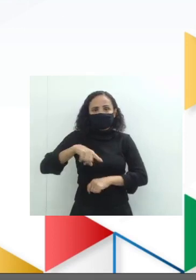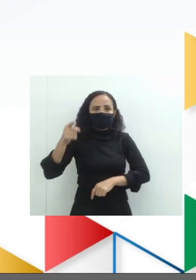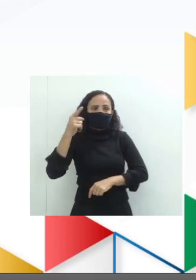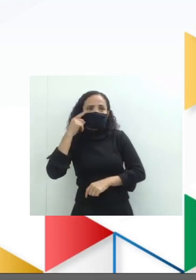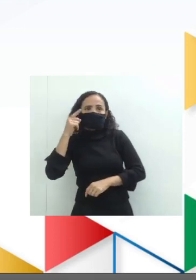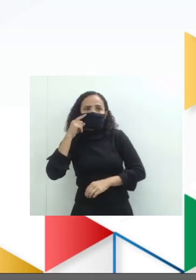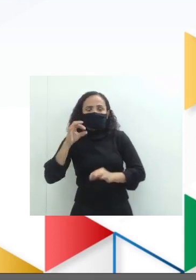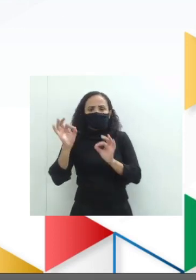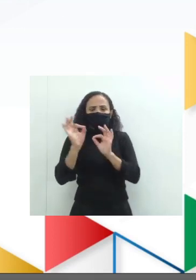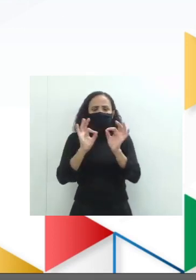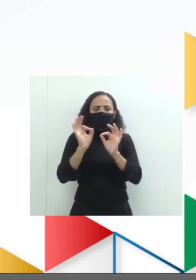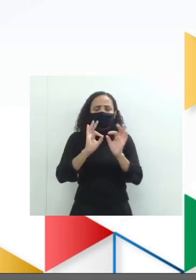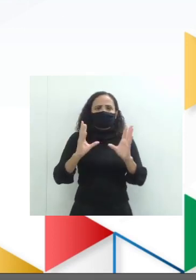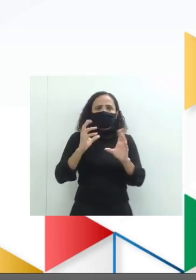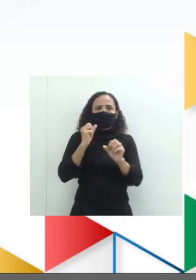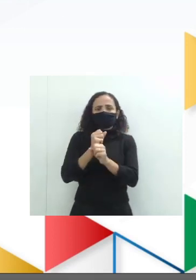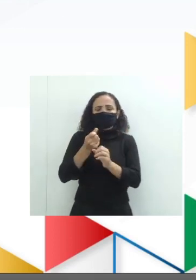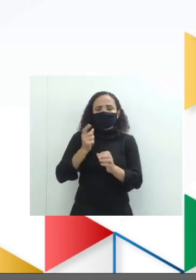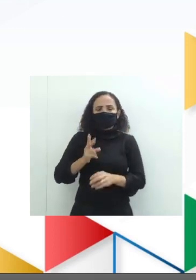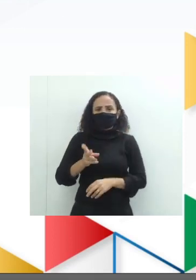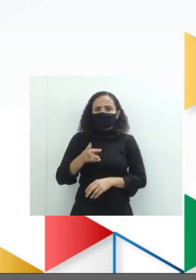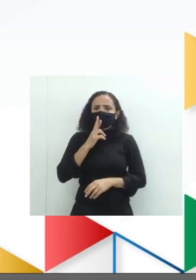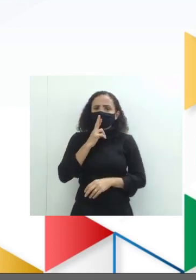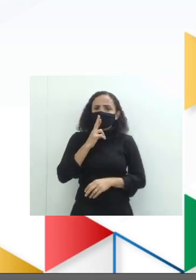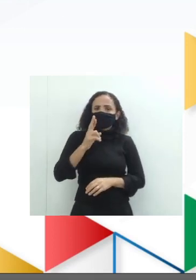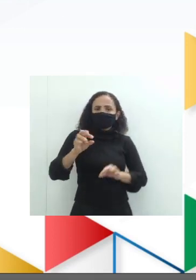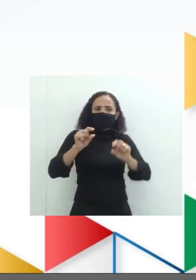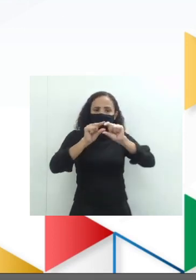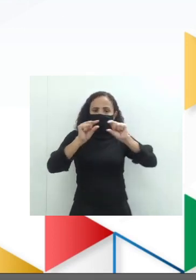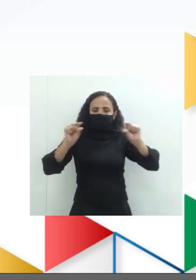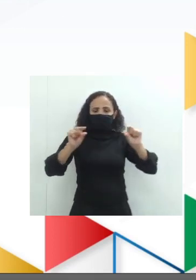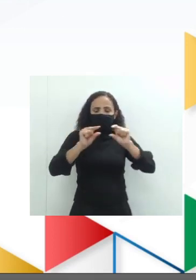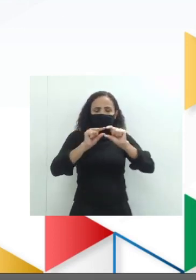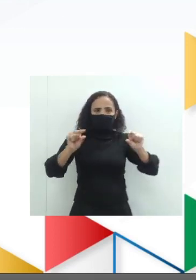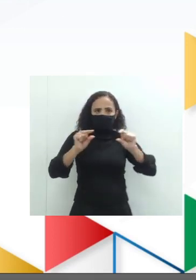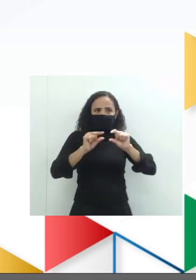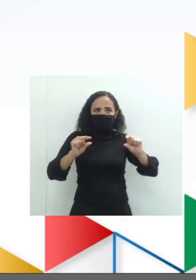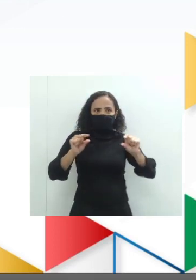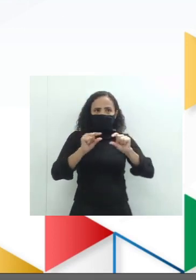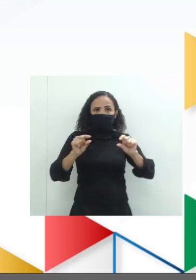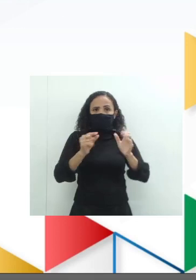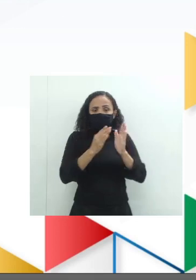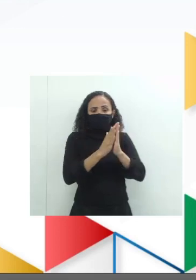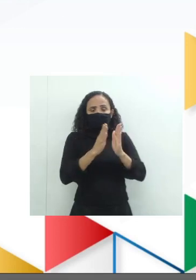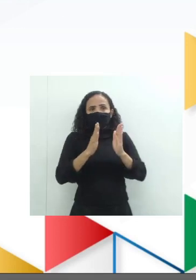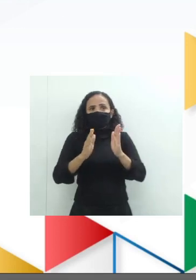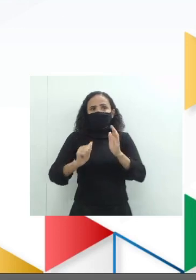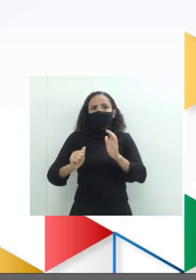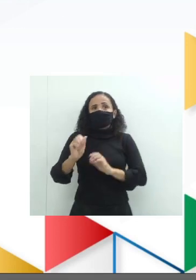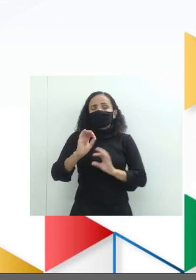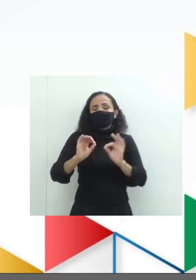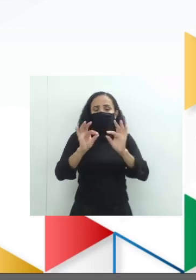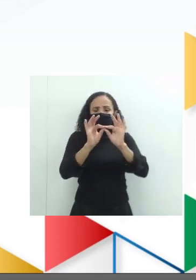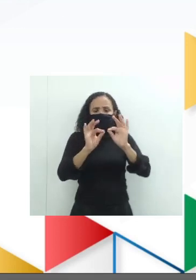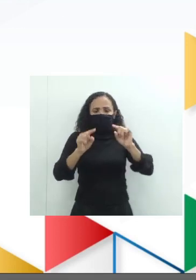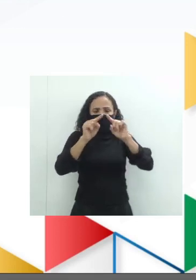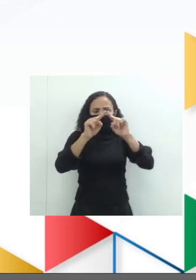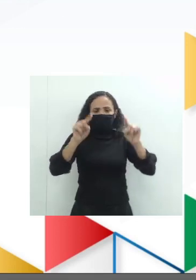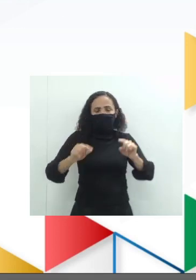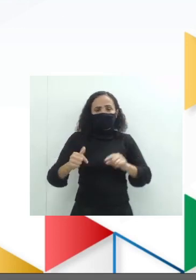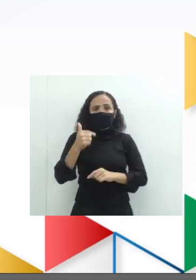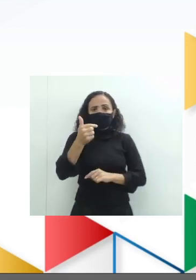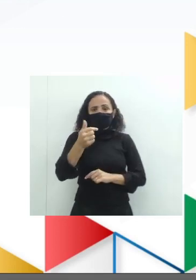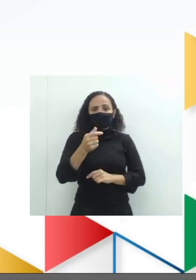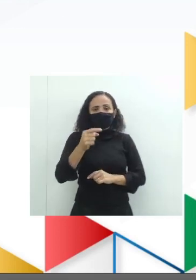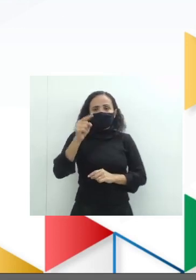complete corretamente as afirmações que seguem, né? Essas afirmações. Item A. O triângulo que tem 2